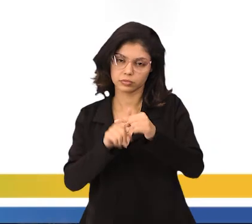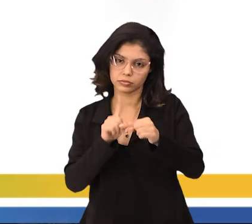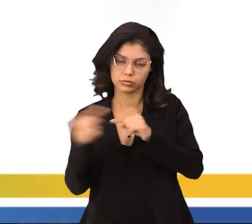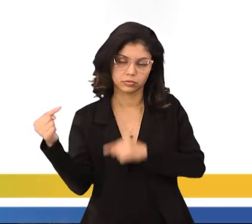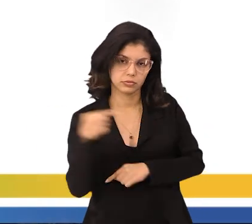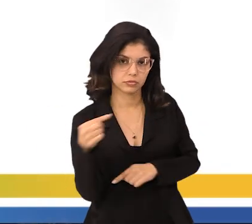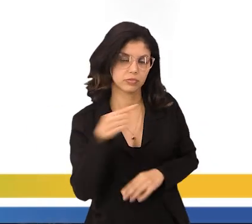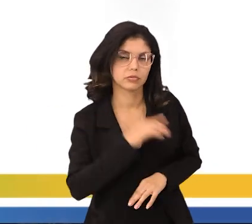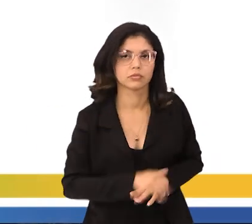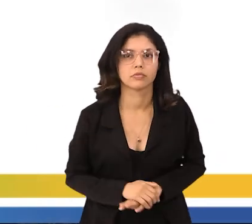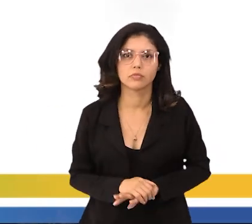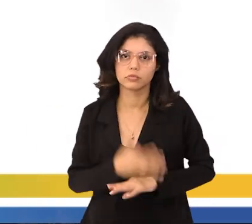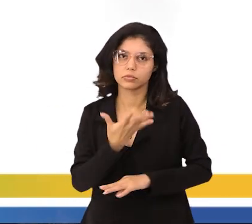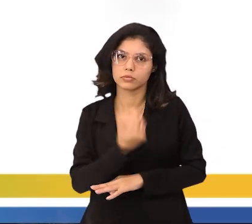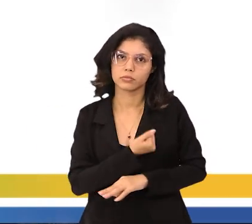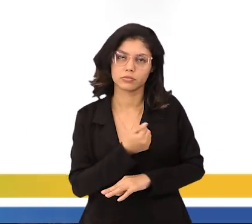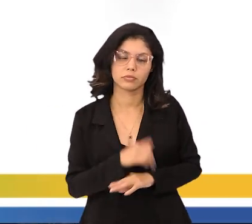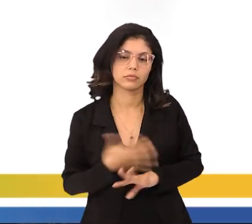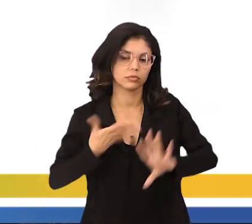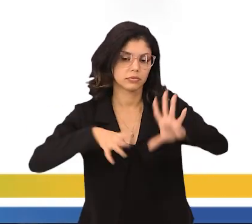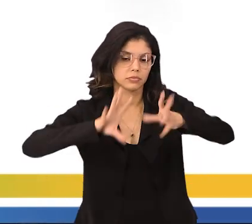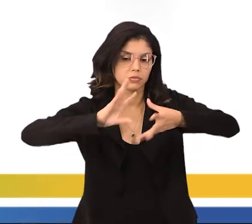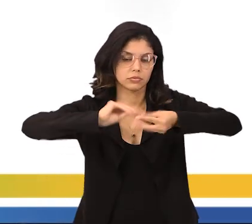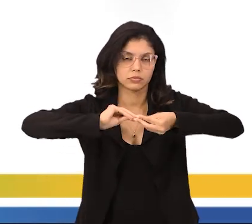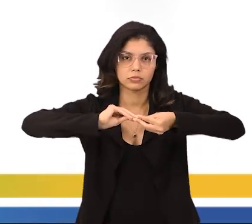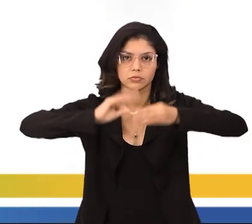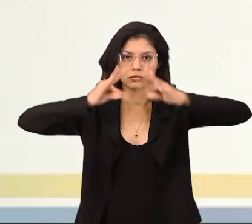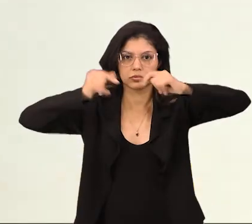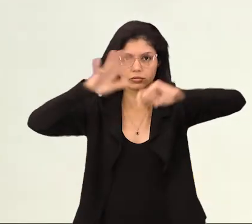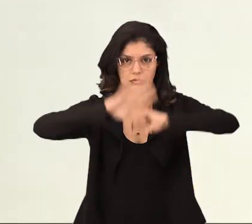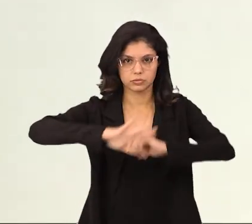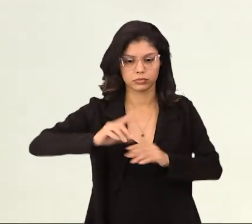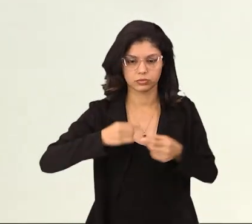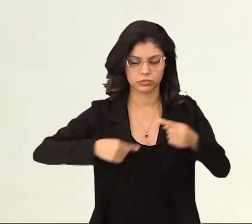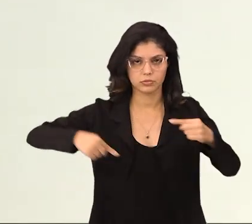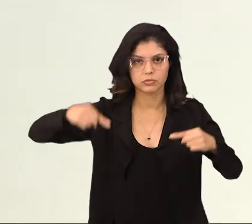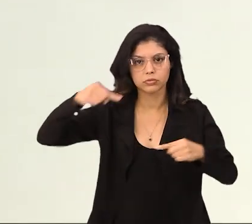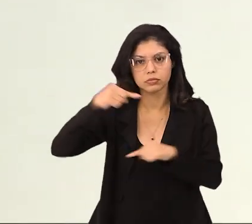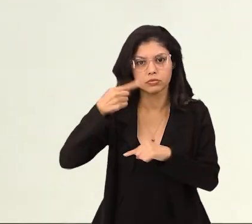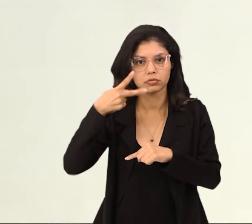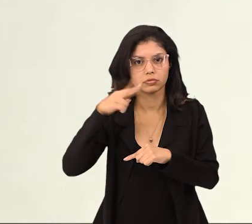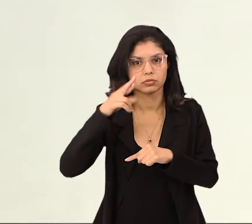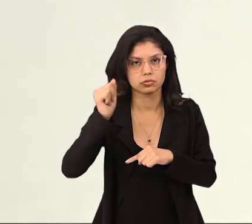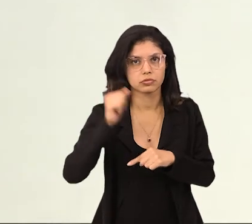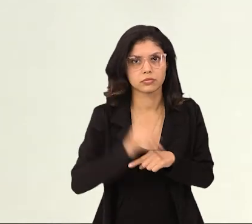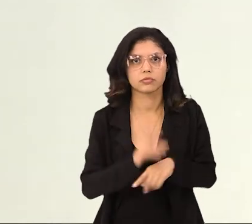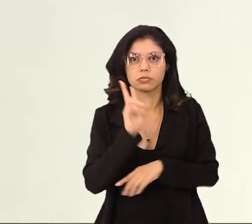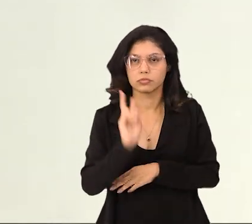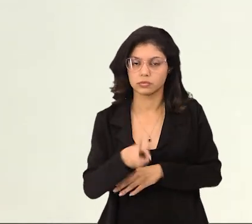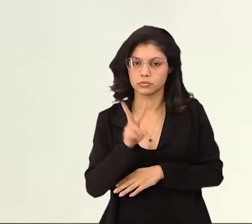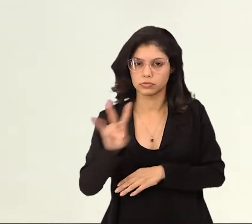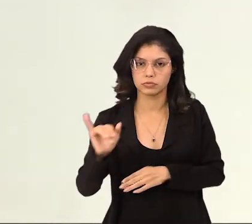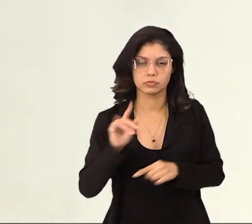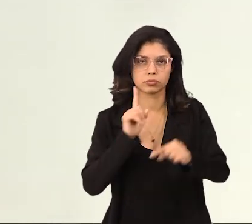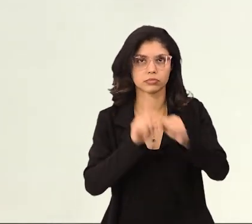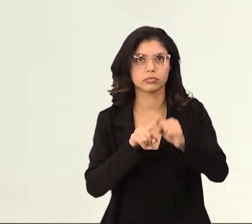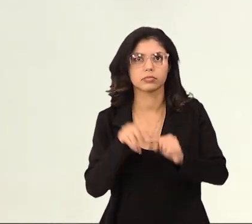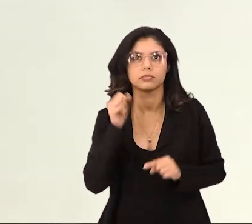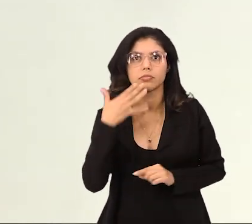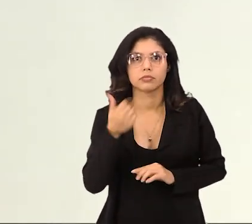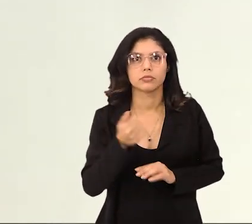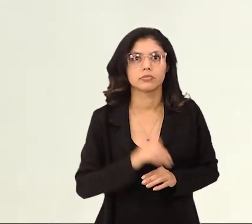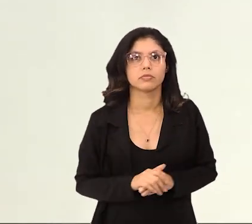para a negativa de um número inteiro. Resumindo, todo número elevado ao expoente par ficará positivo. Tá